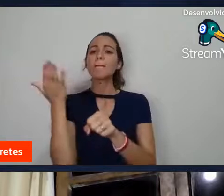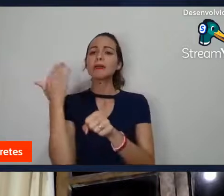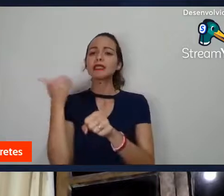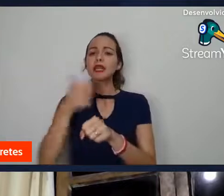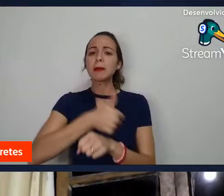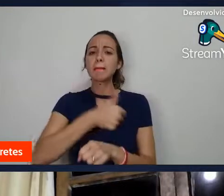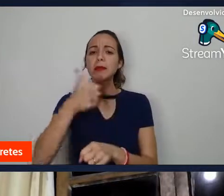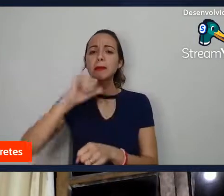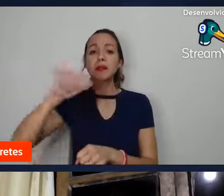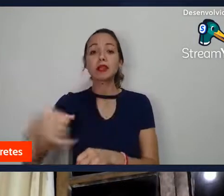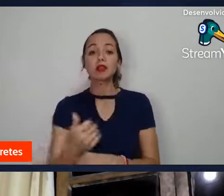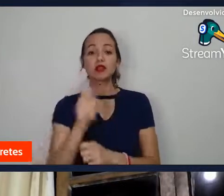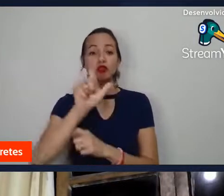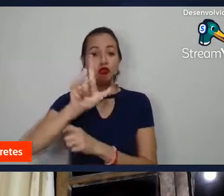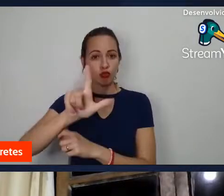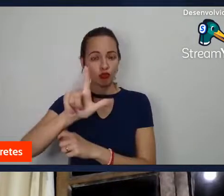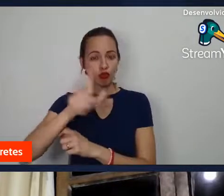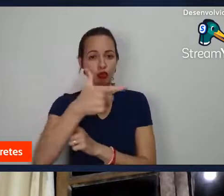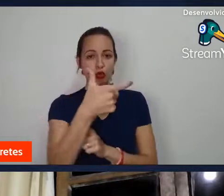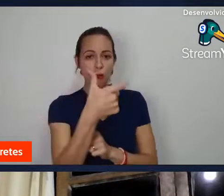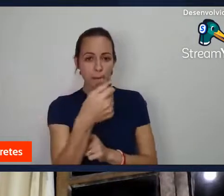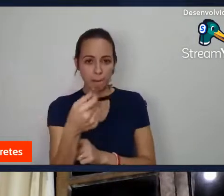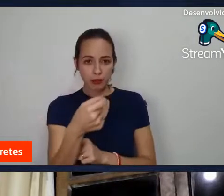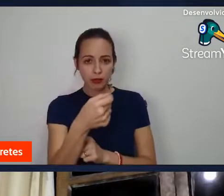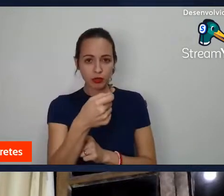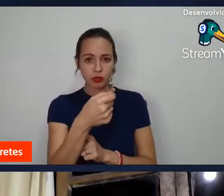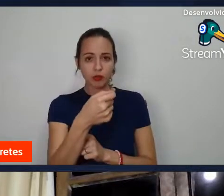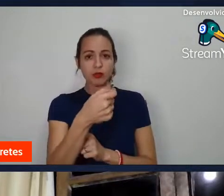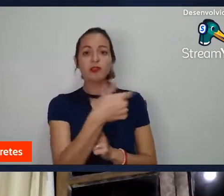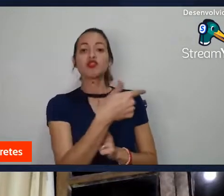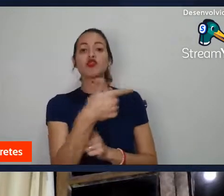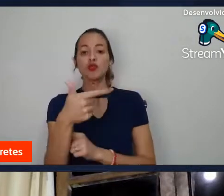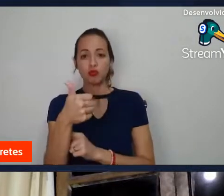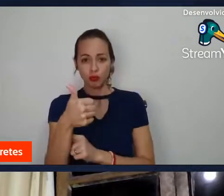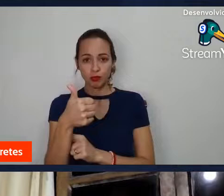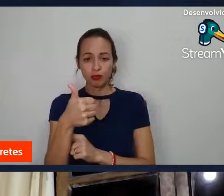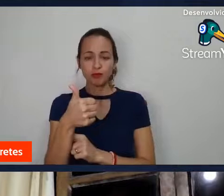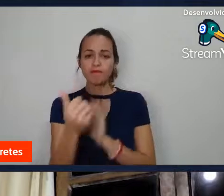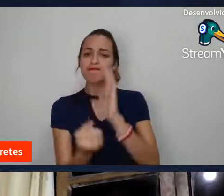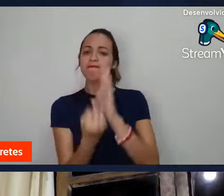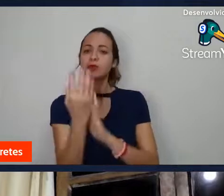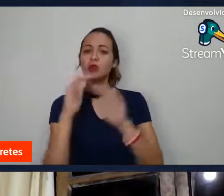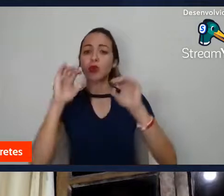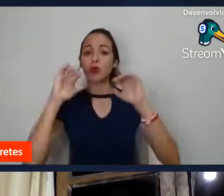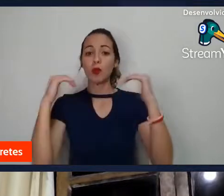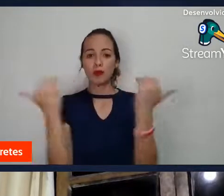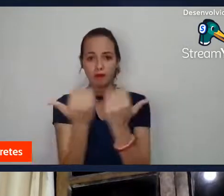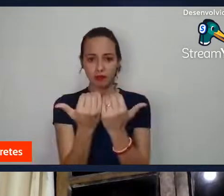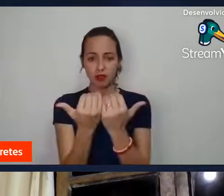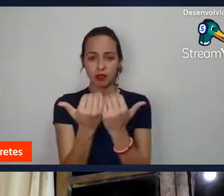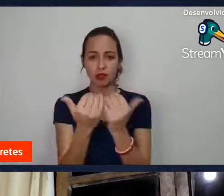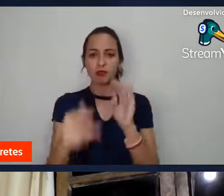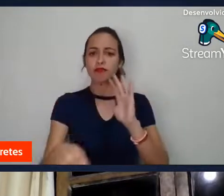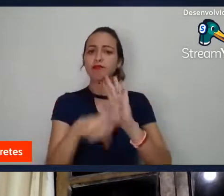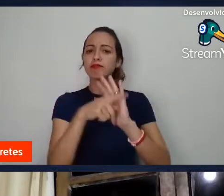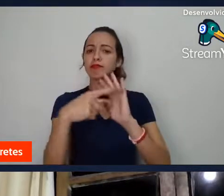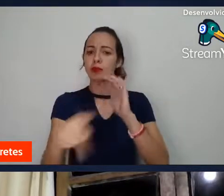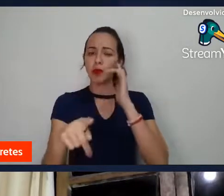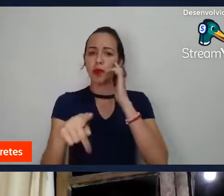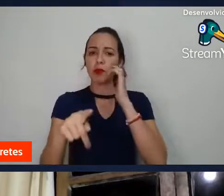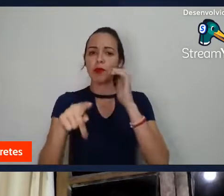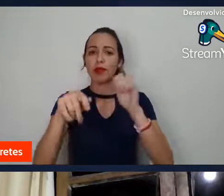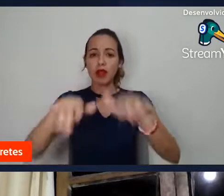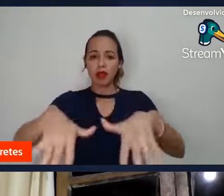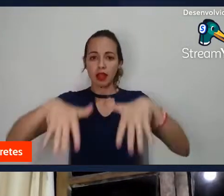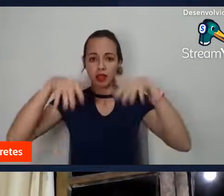de 2021, nós realizamos um evento via o canal da Assembleia Legislativa,